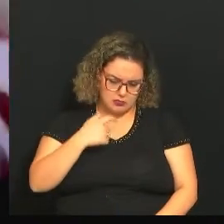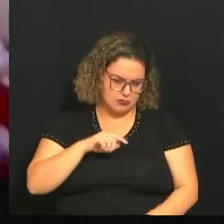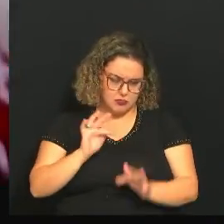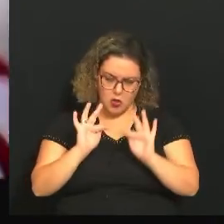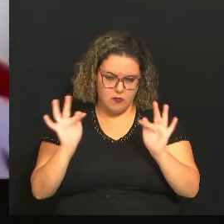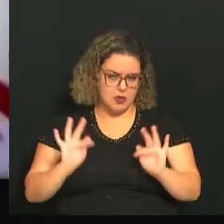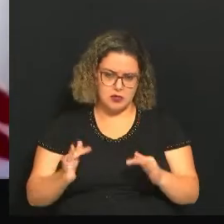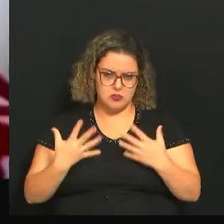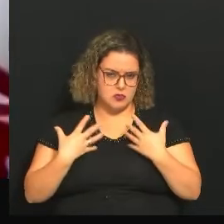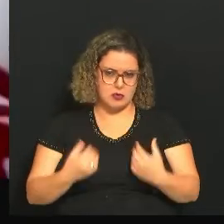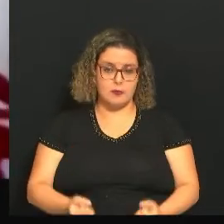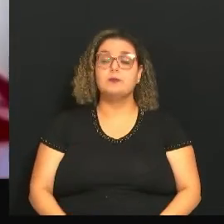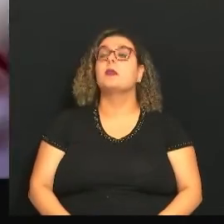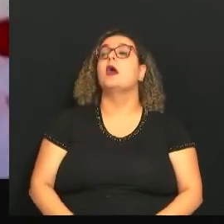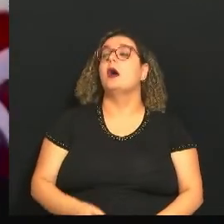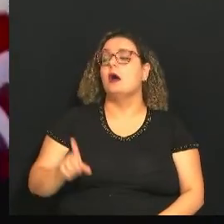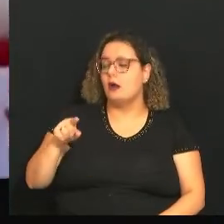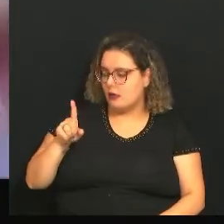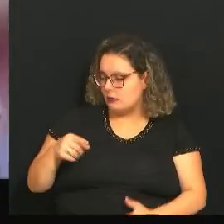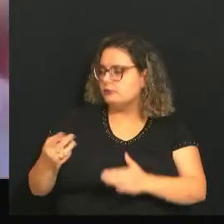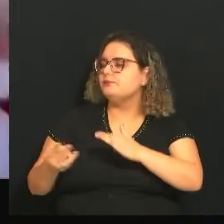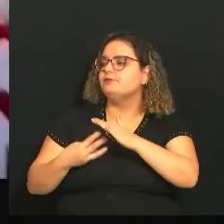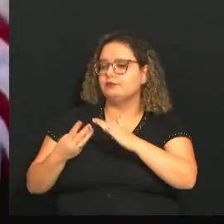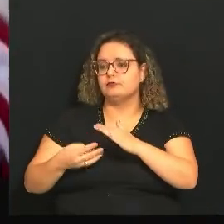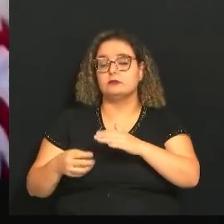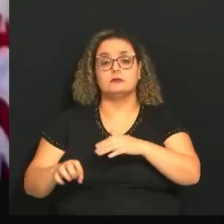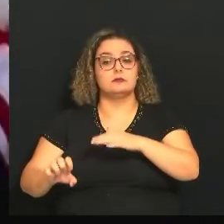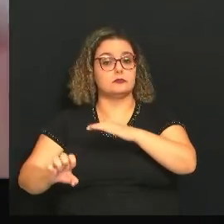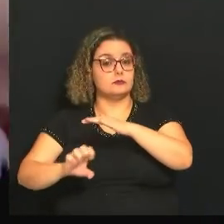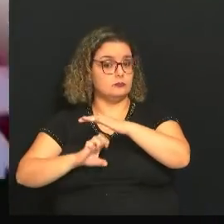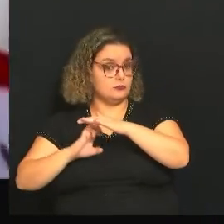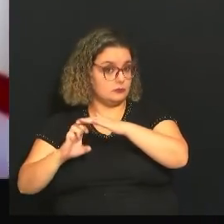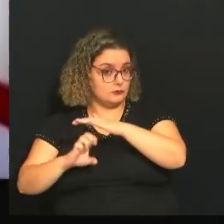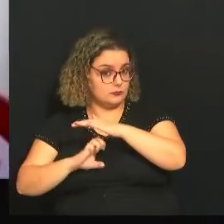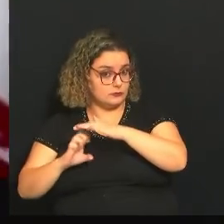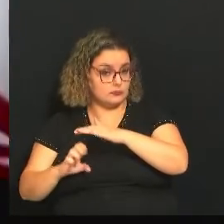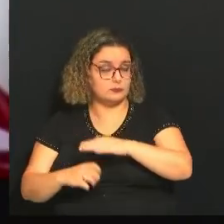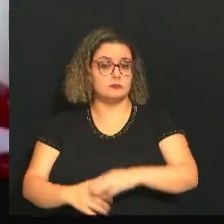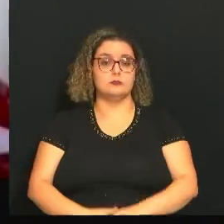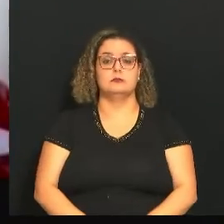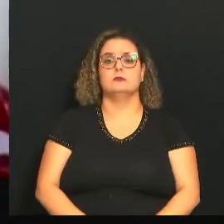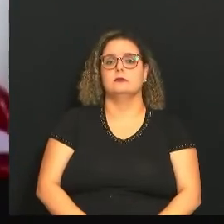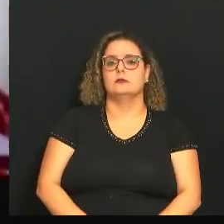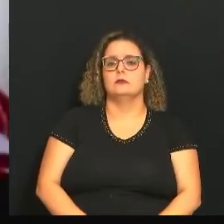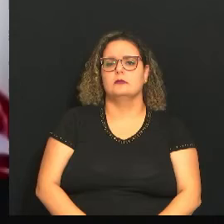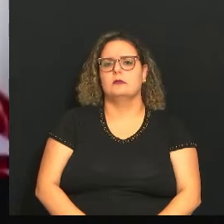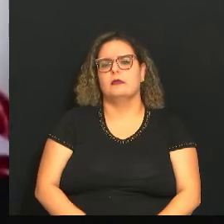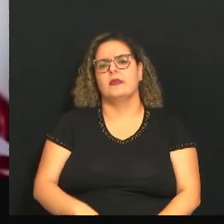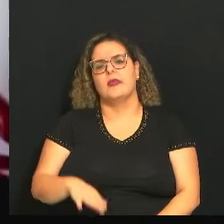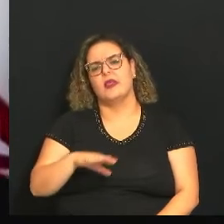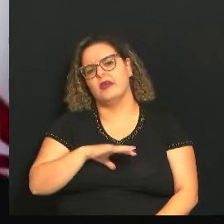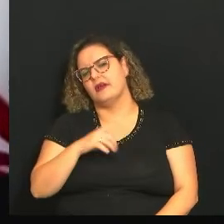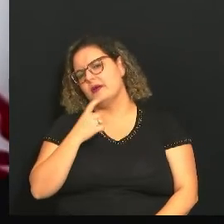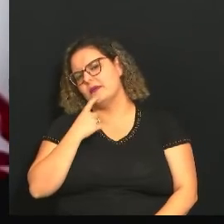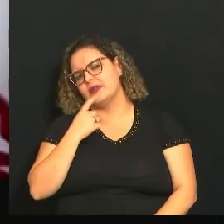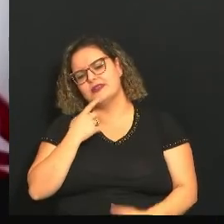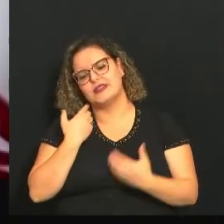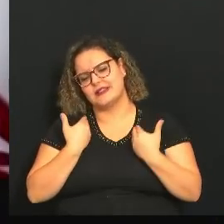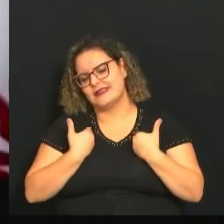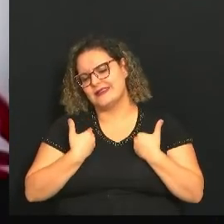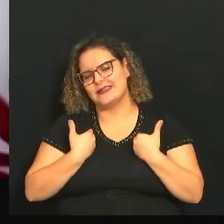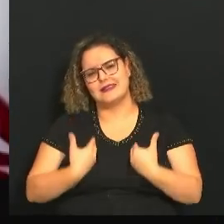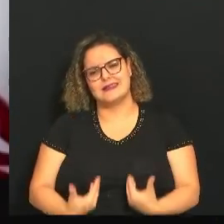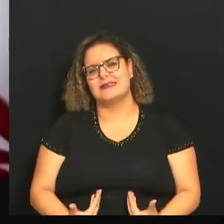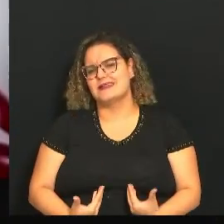Ah, então nós vamos terceirizar. E aí vem uma empresa, né? E aí essa história, Campinas já está cansada